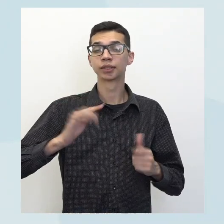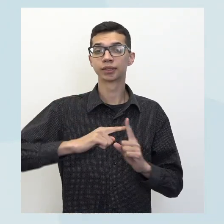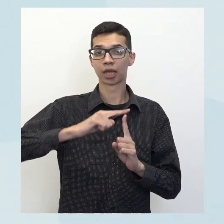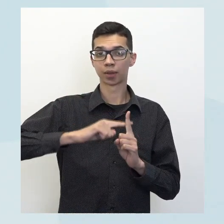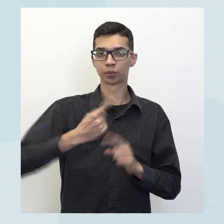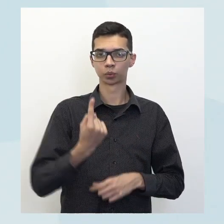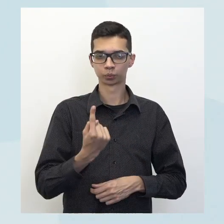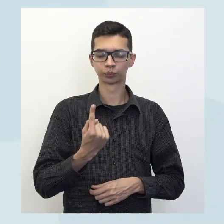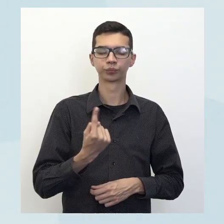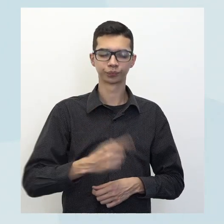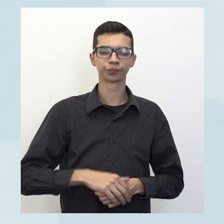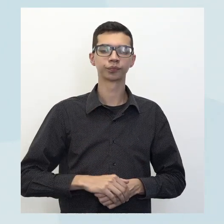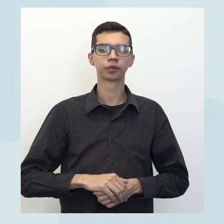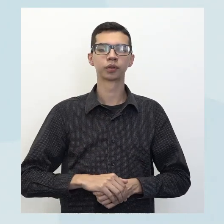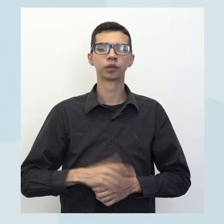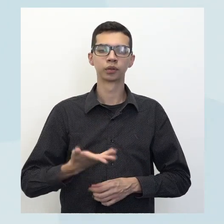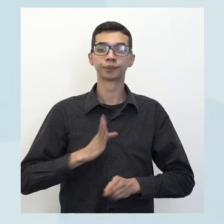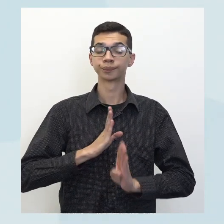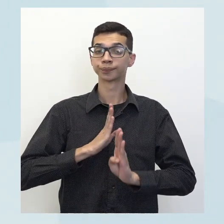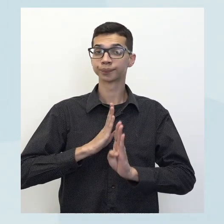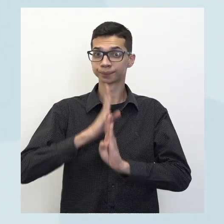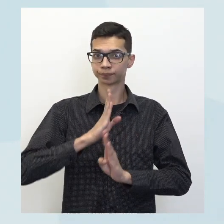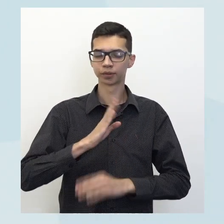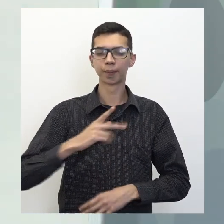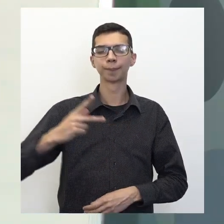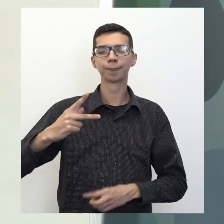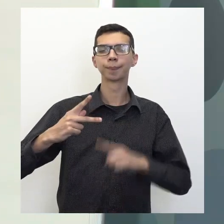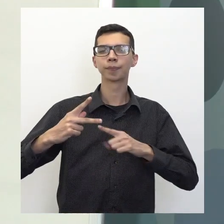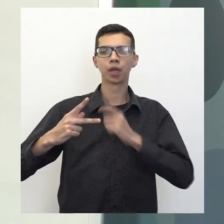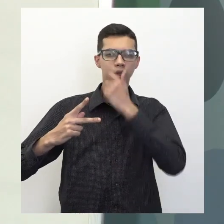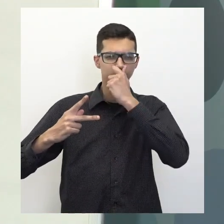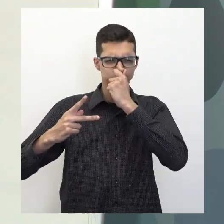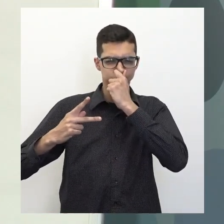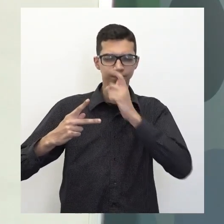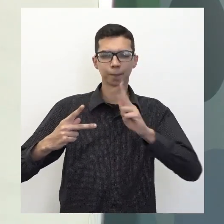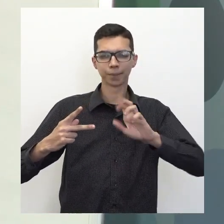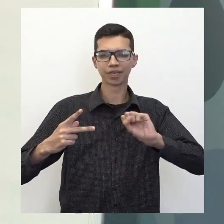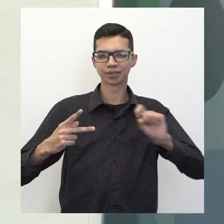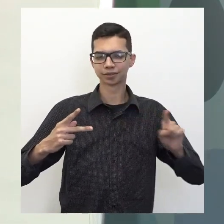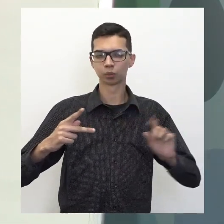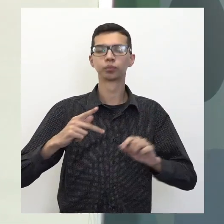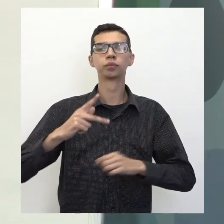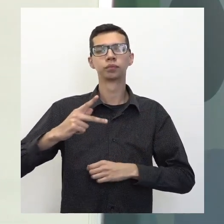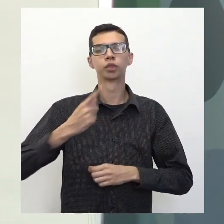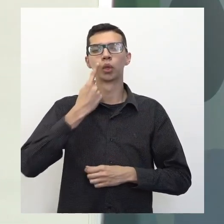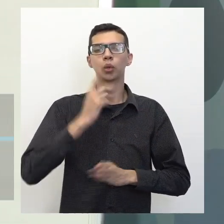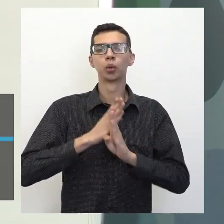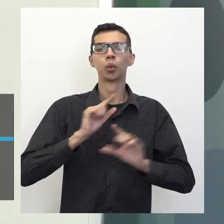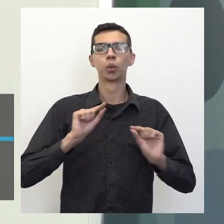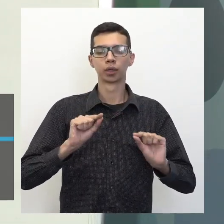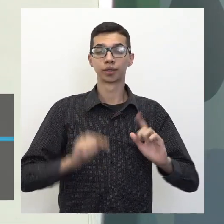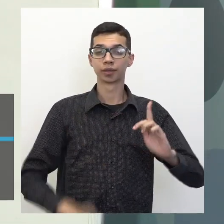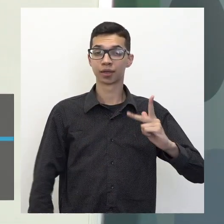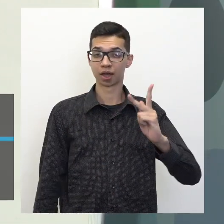uma constante para essa equação, valor de 2. Na